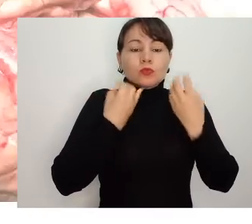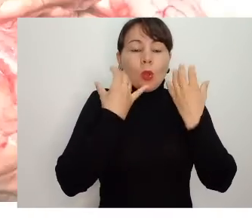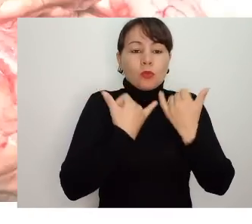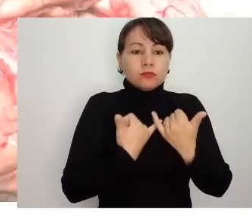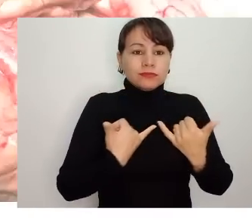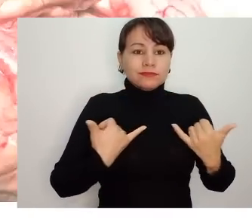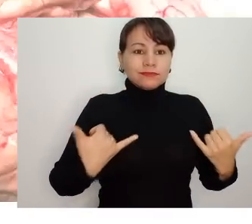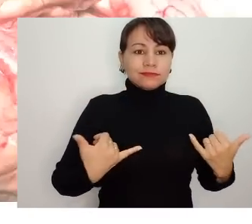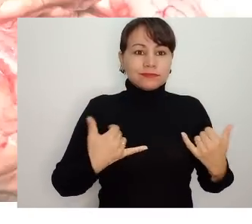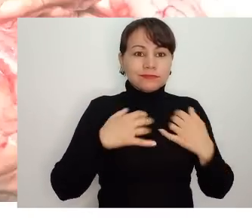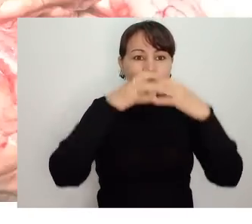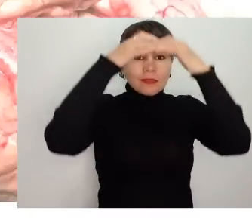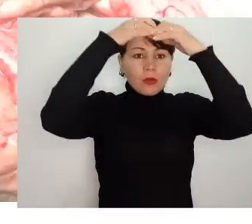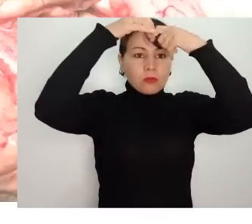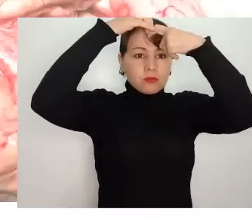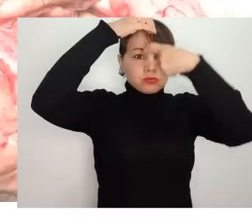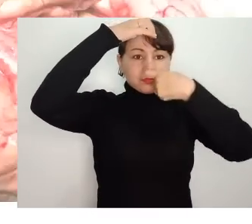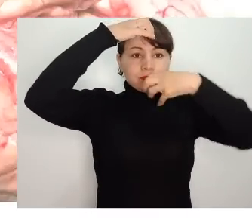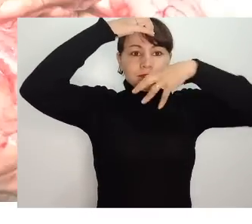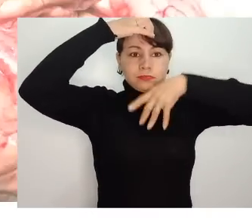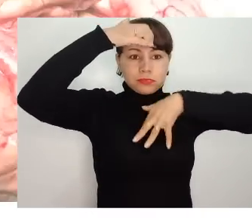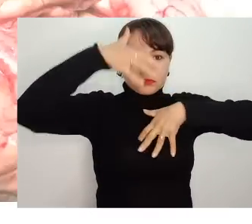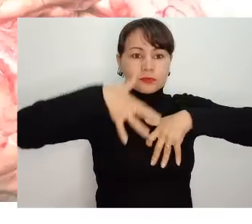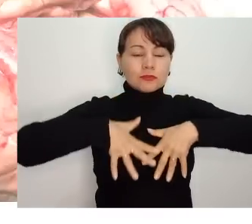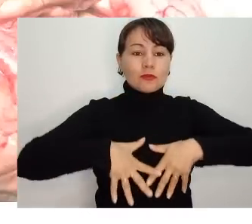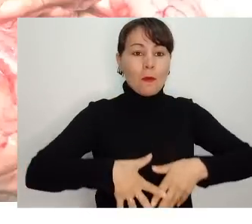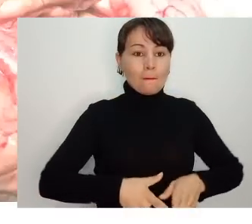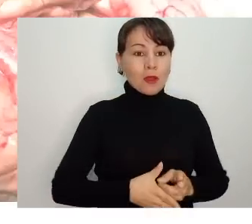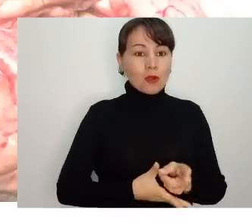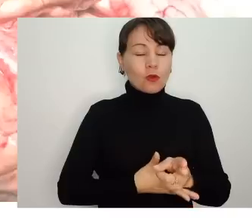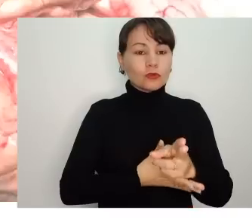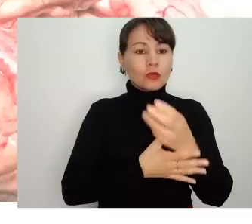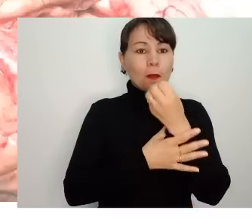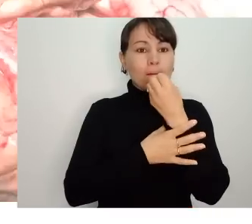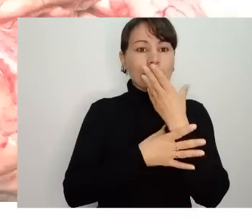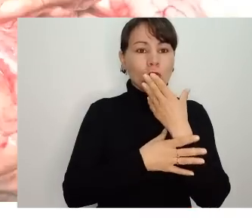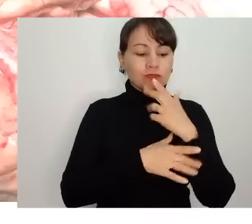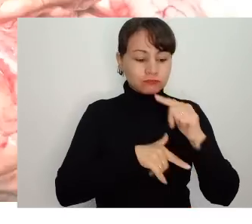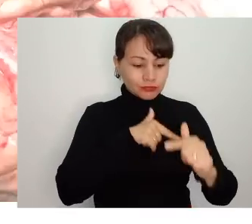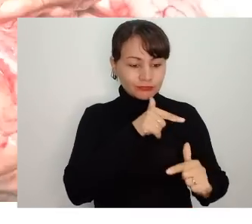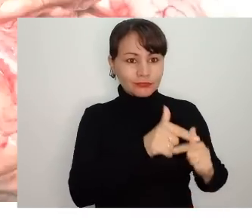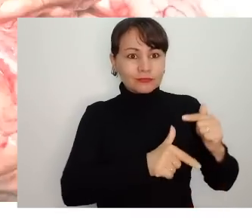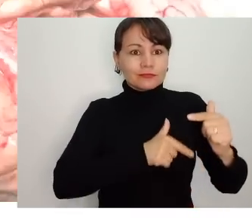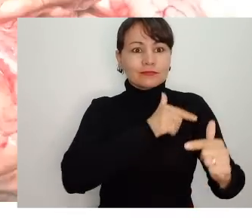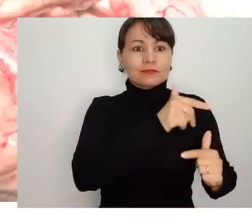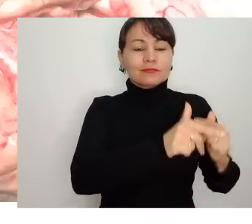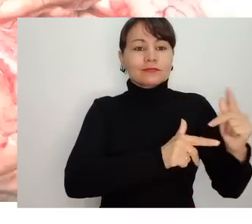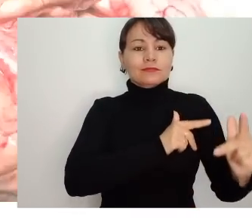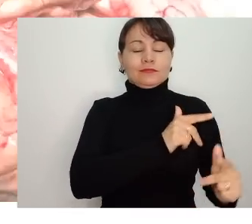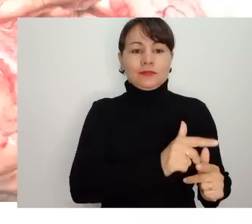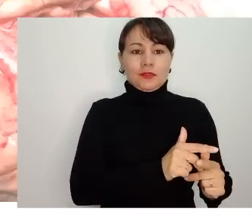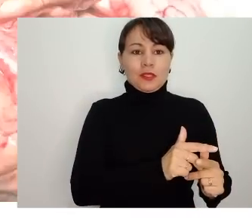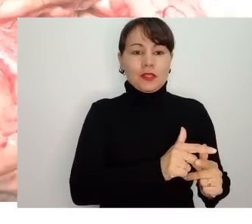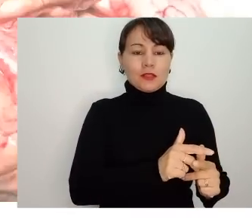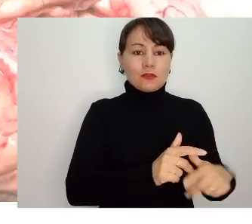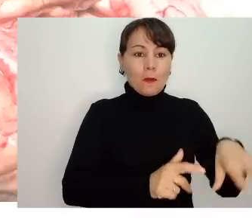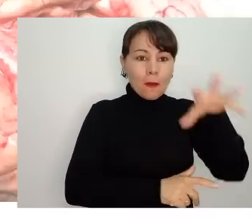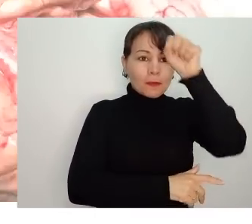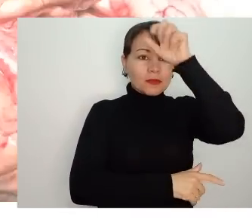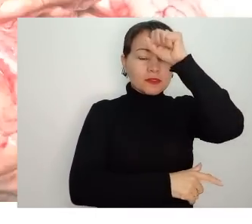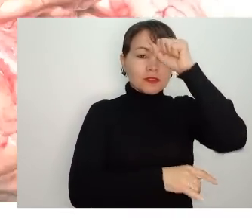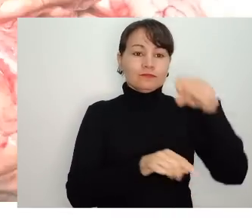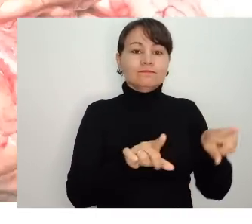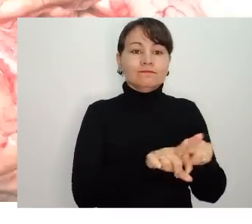substratos energéticos para o sistema nervoso central, para manter ele em bom funcionamento para a aquisição da